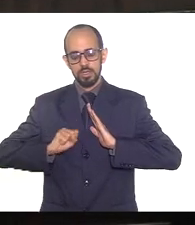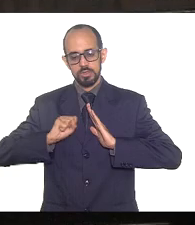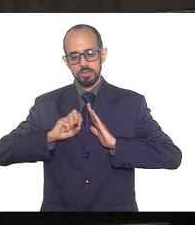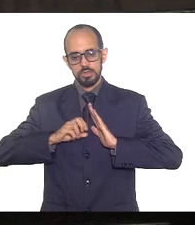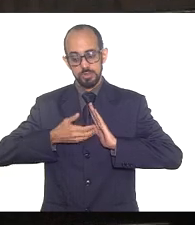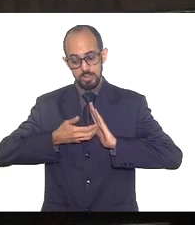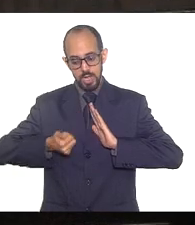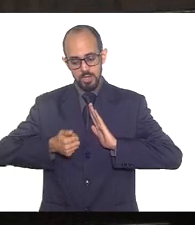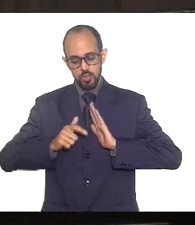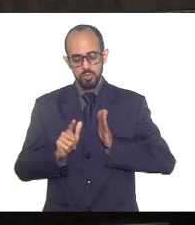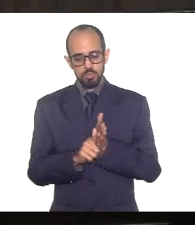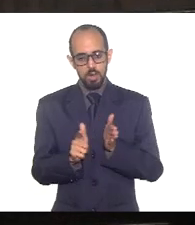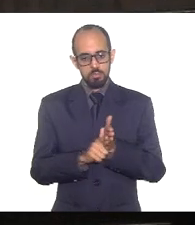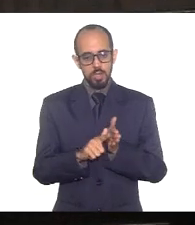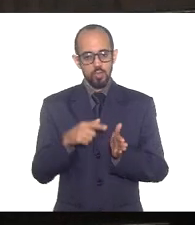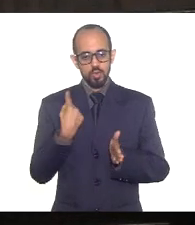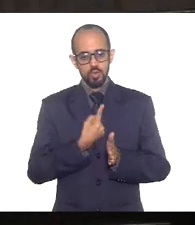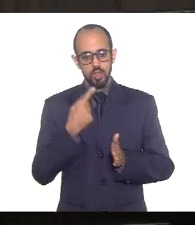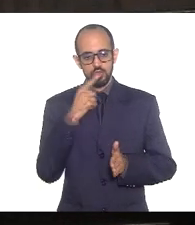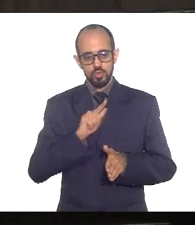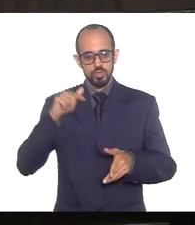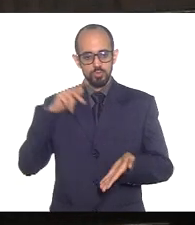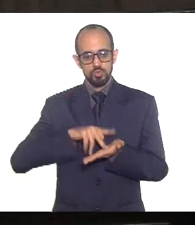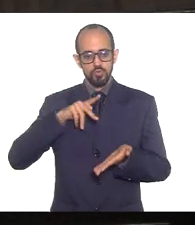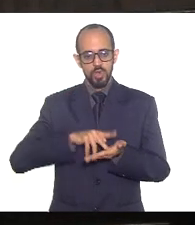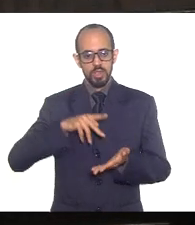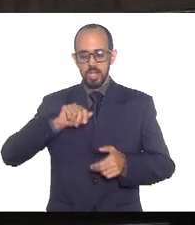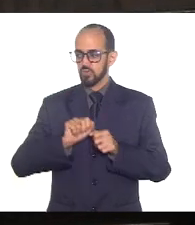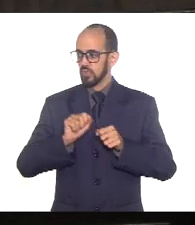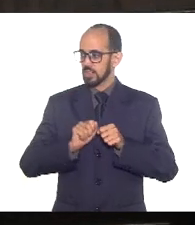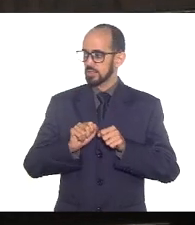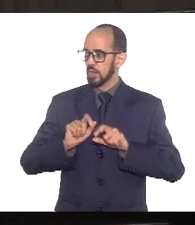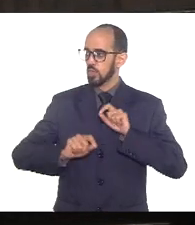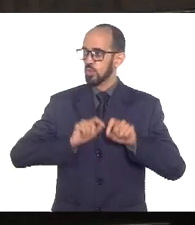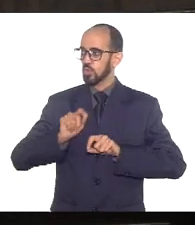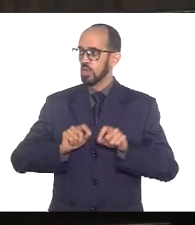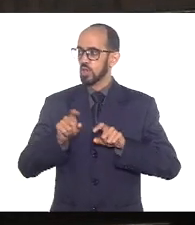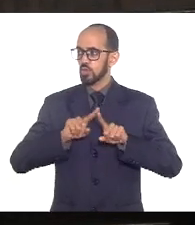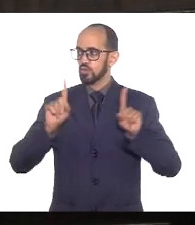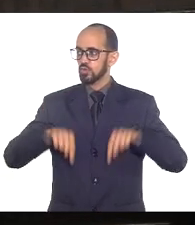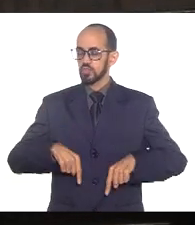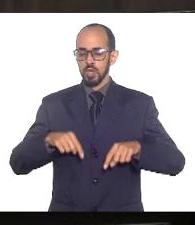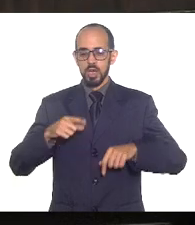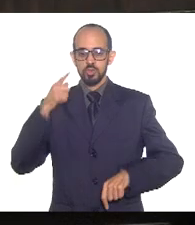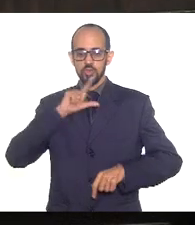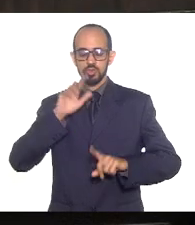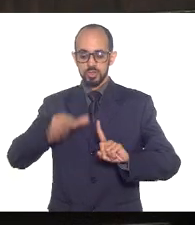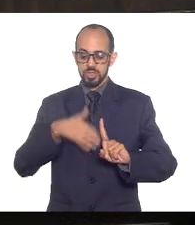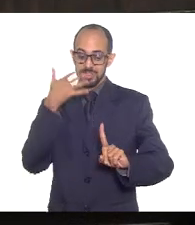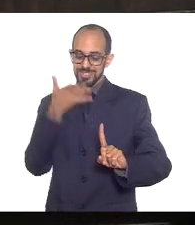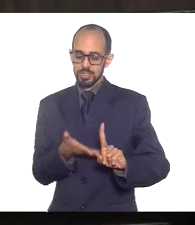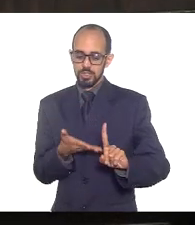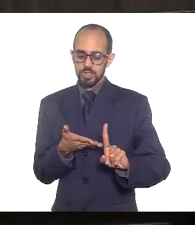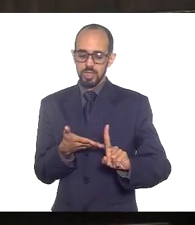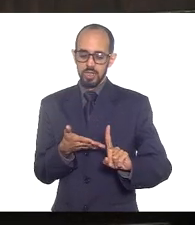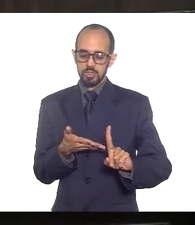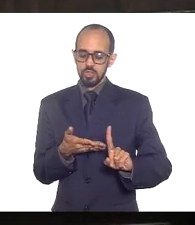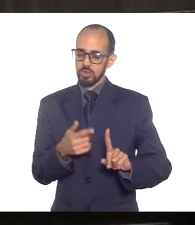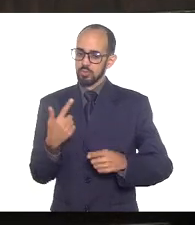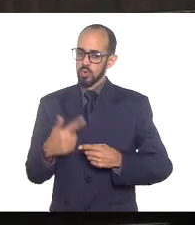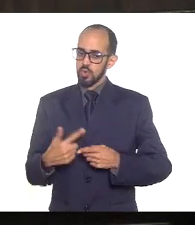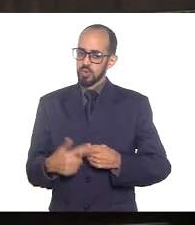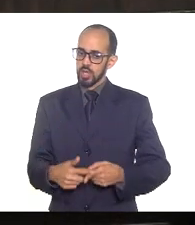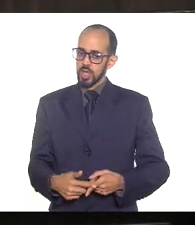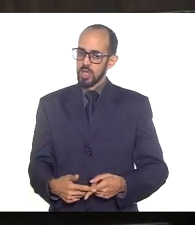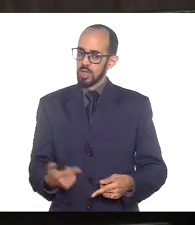e nós conseguimos realmente fazer com que os trabalhadores tivesse um pouquinho de dignidade porque não